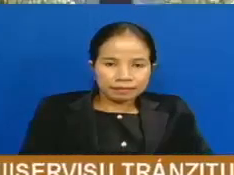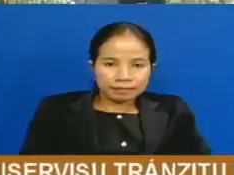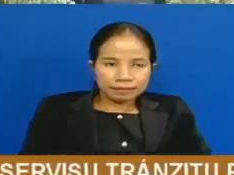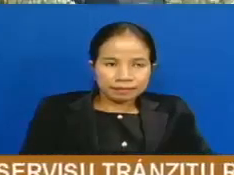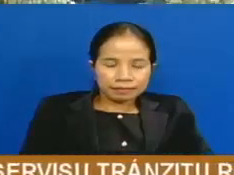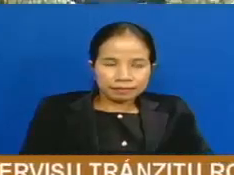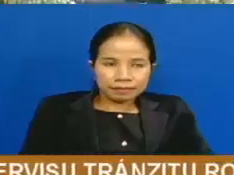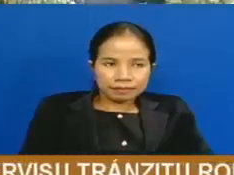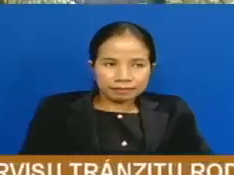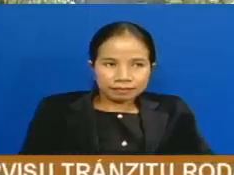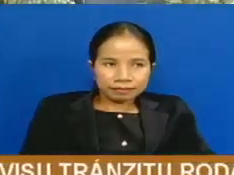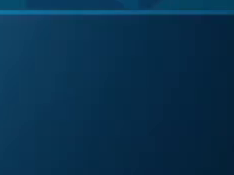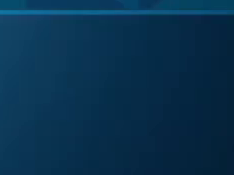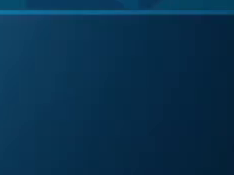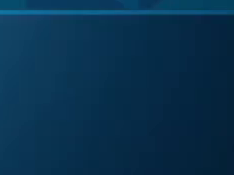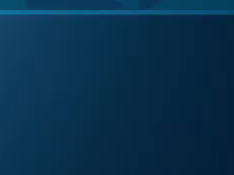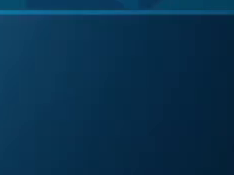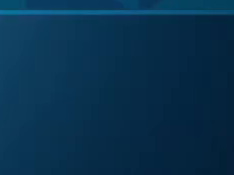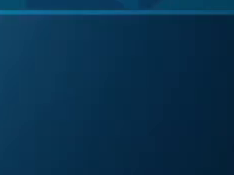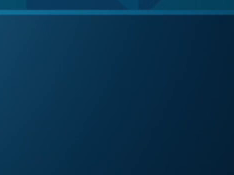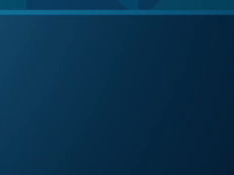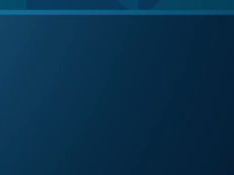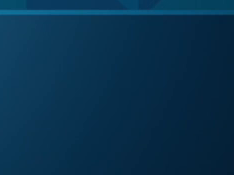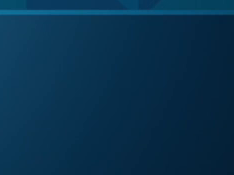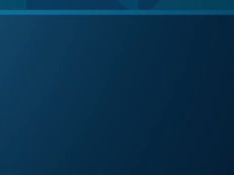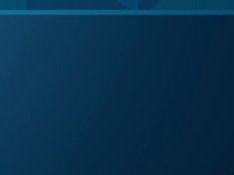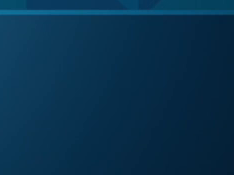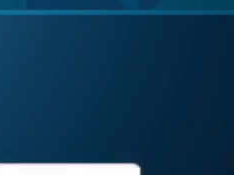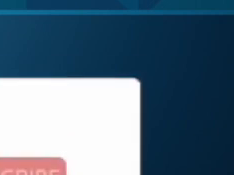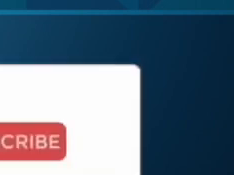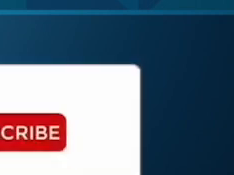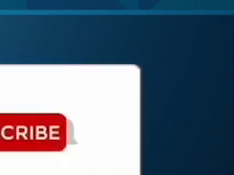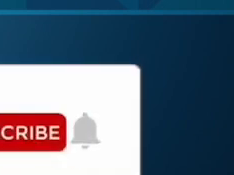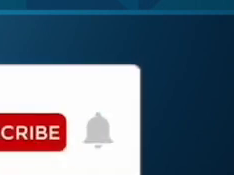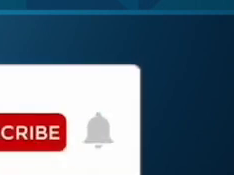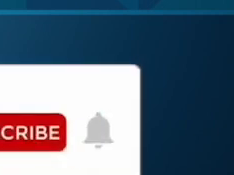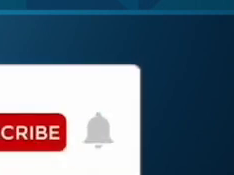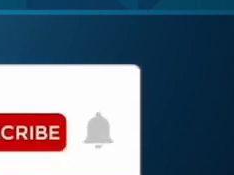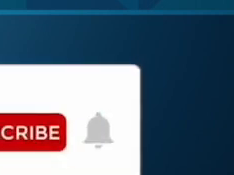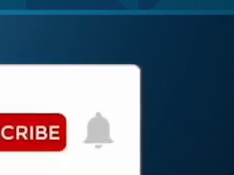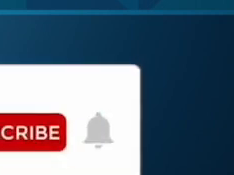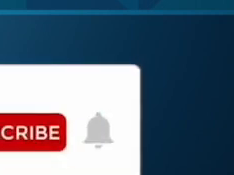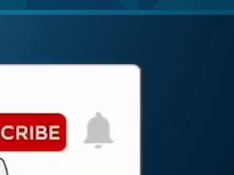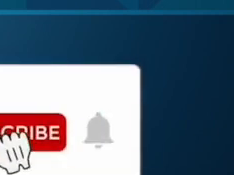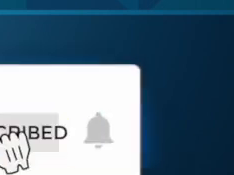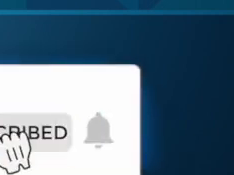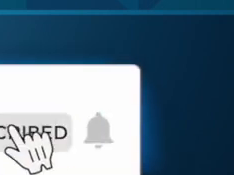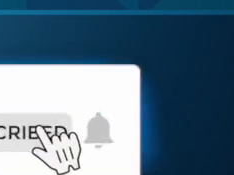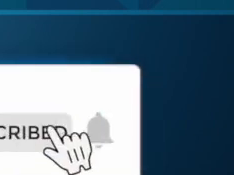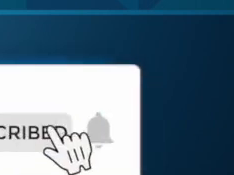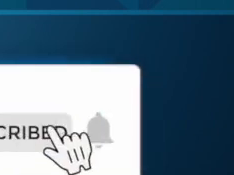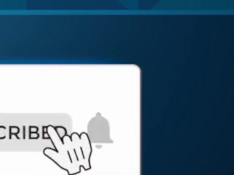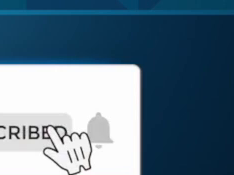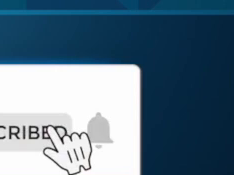estudio central Caicoli Dili. Atu retang informação factuais no atuais, que ta haluha inscreva